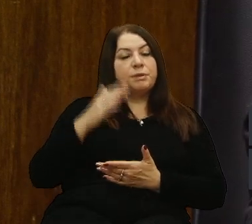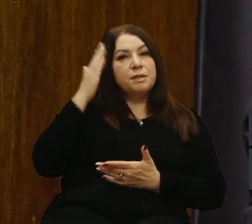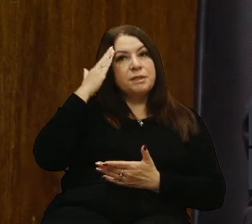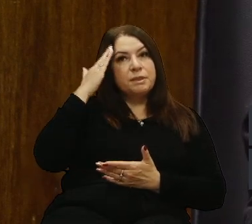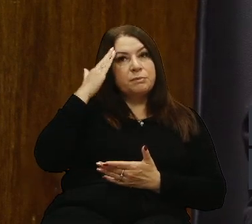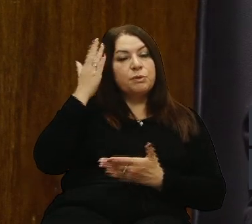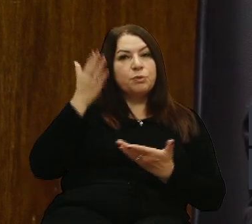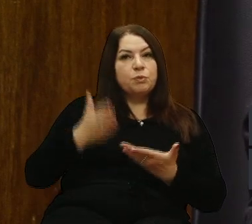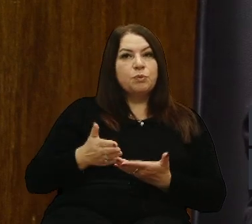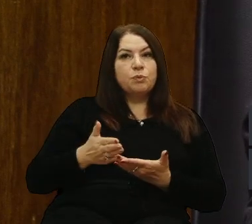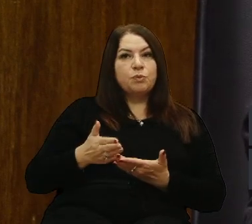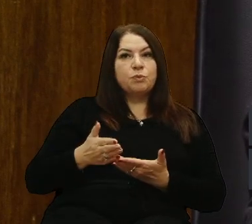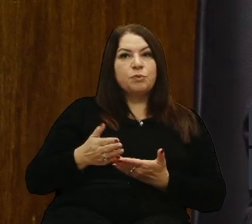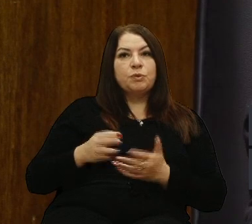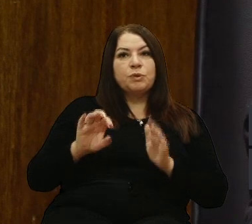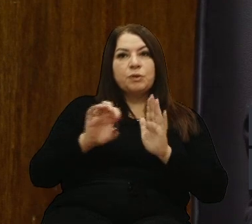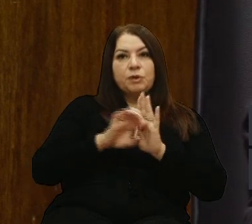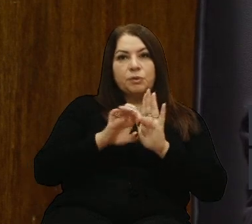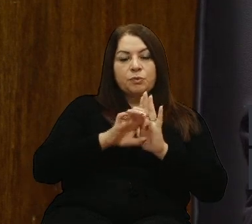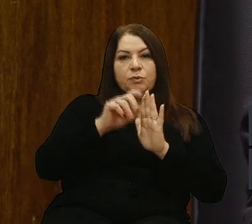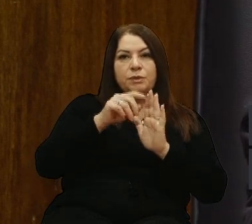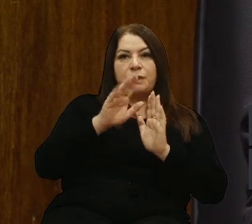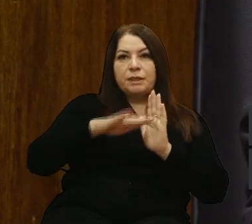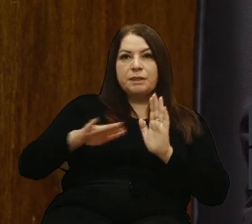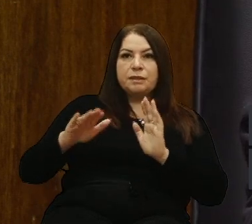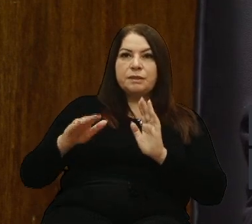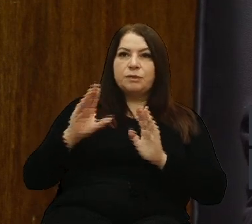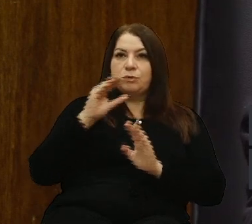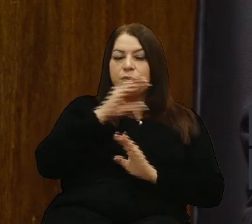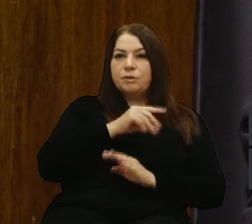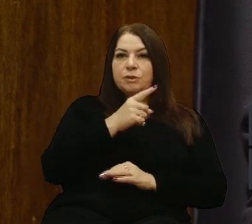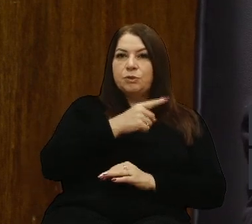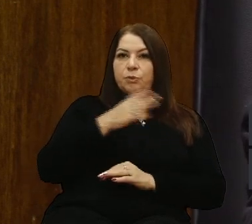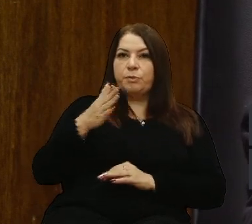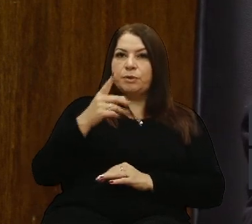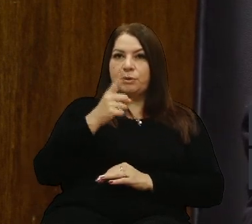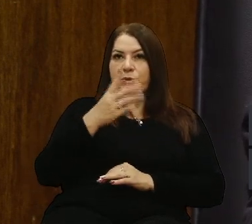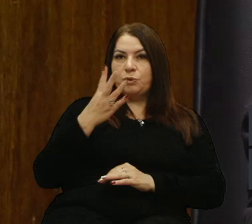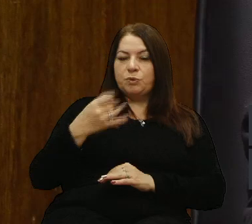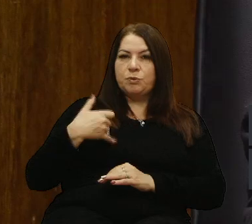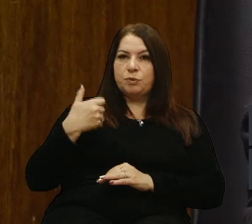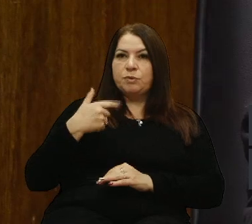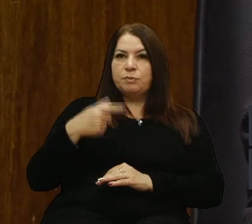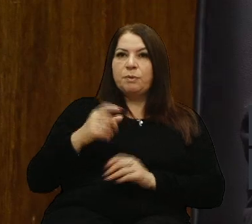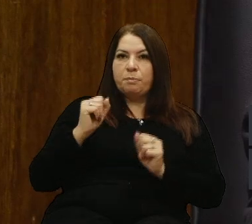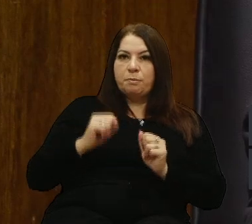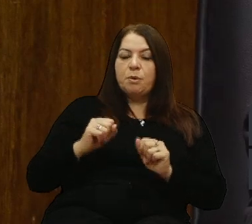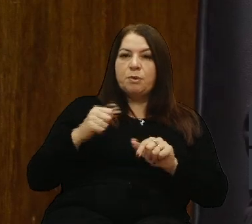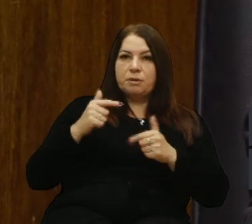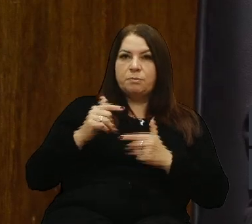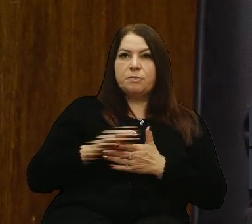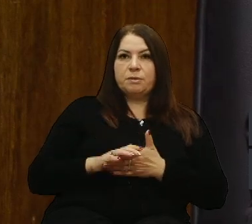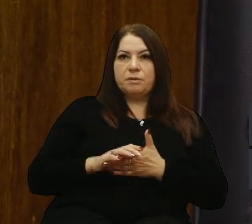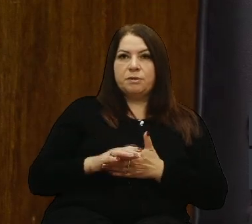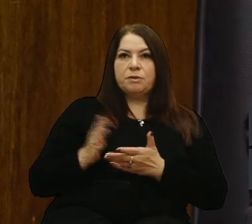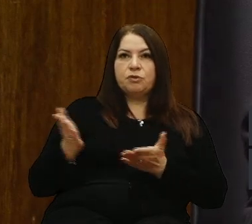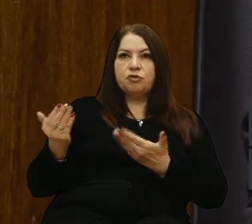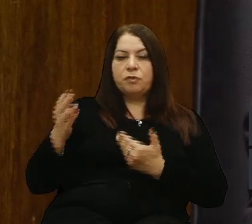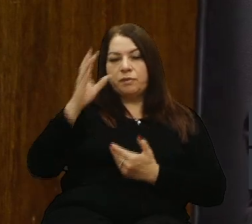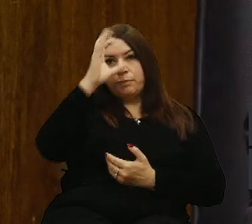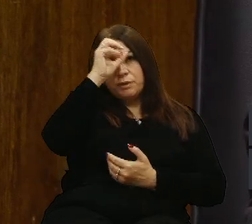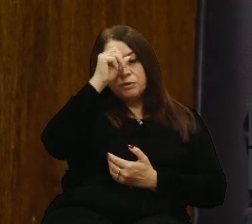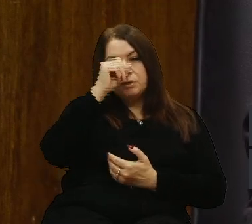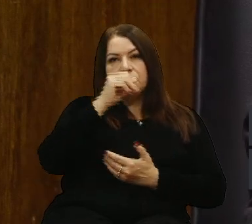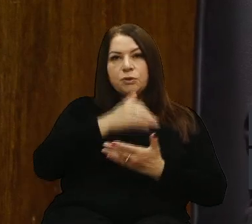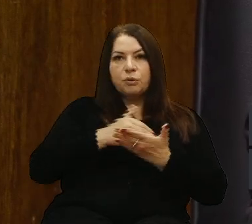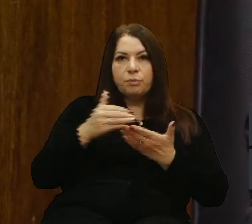que hoje, segundo o Estatuto da Criança e do Adolescente, a partir dos 14 anos, os adolescentes já podem trabalhar em jovem aprendiz. E